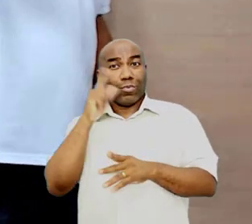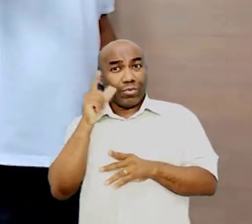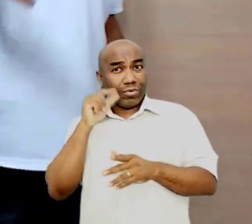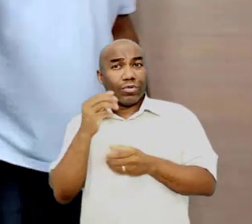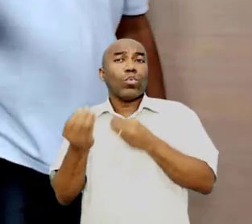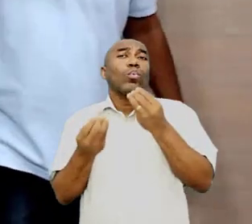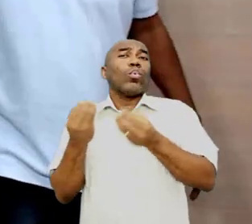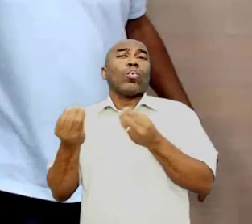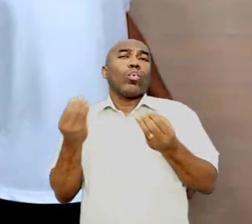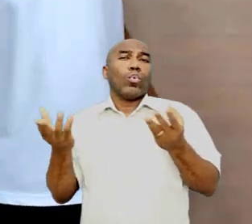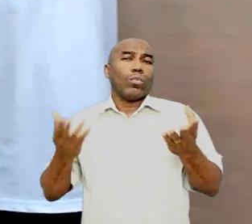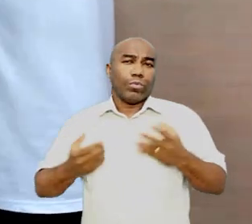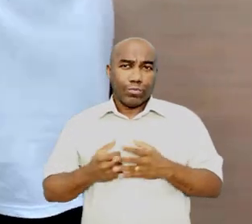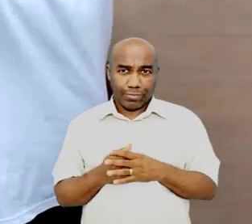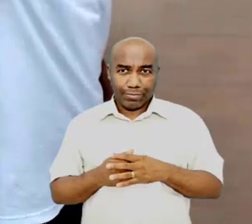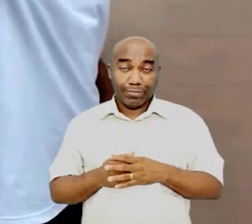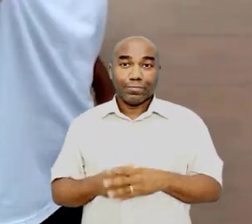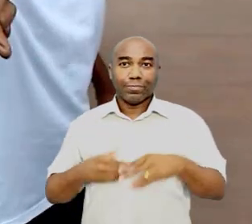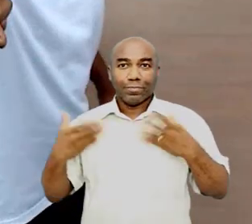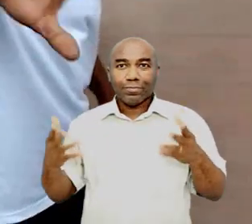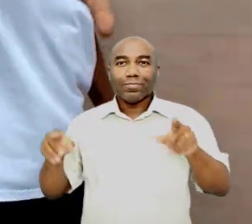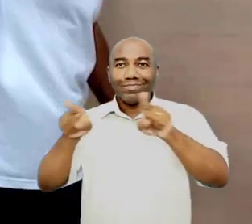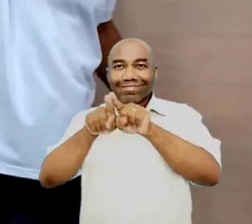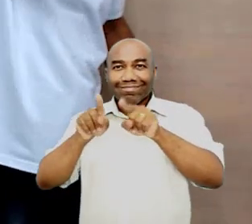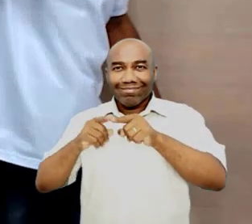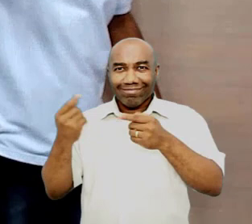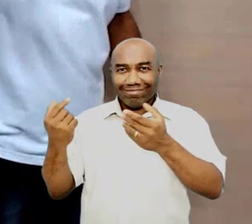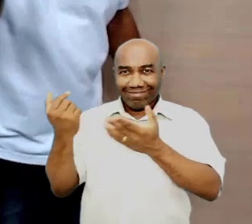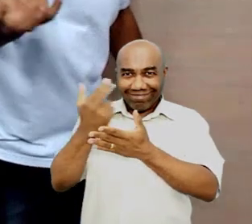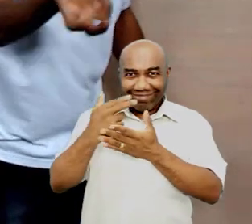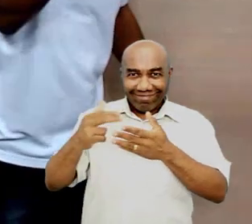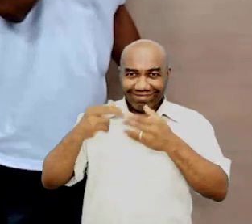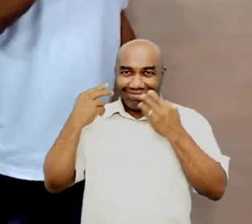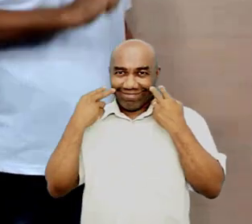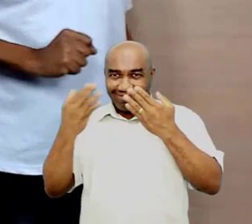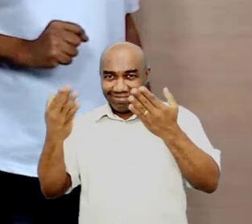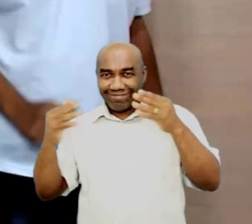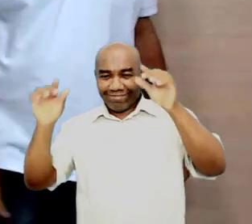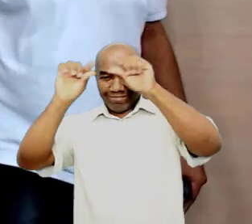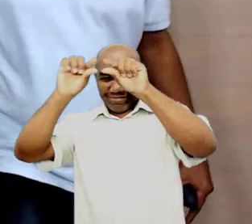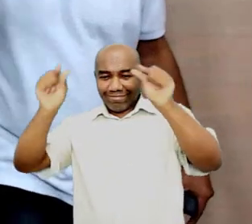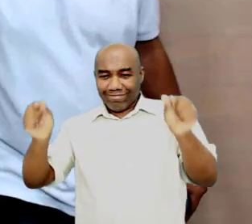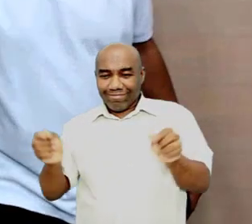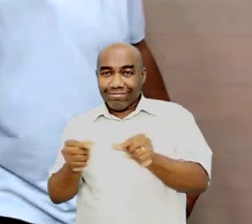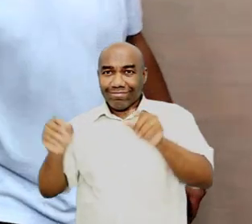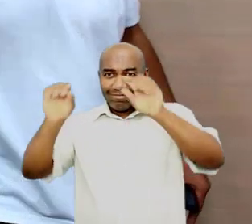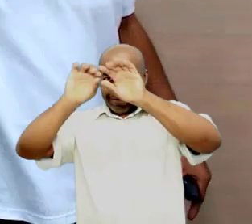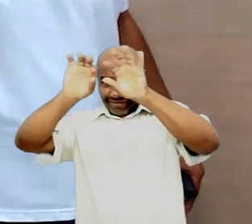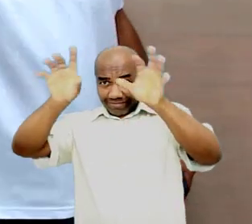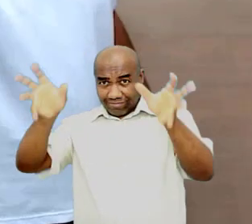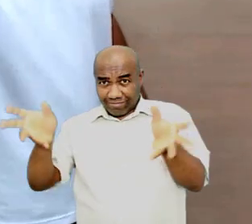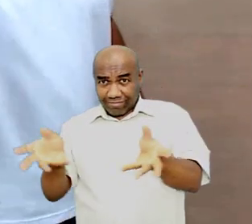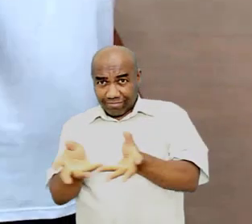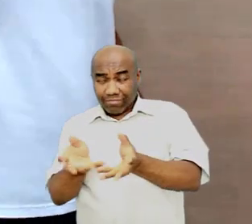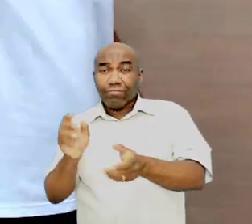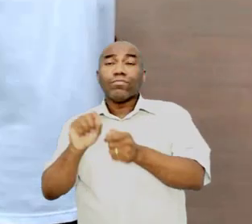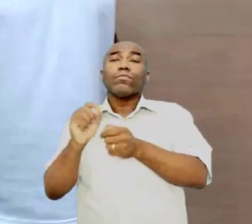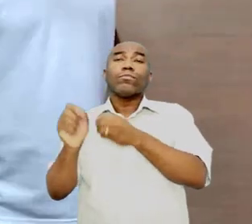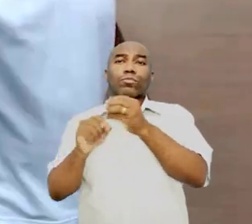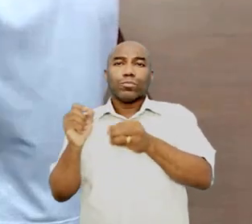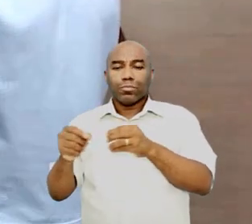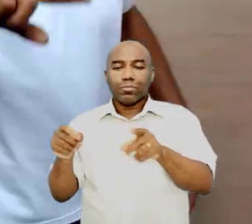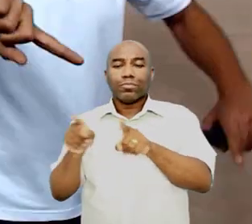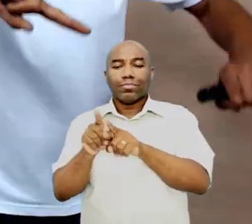célula. Do retículo endoplasmático, ele monta a célula. Do complexo de Golgi,